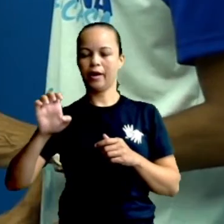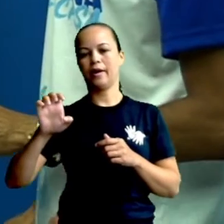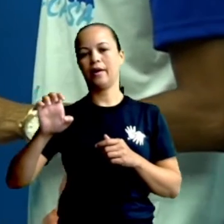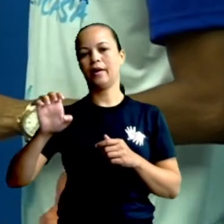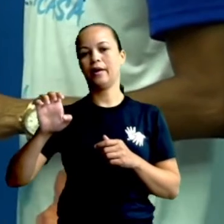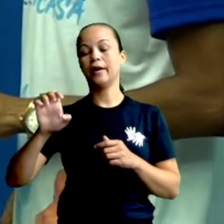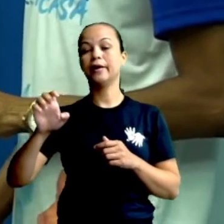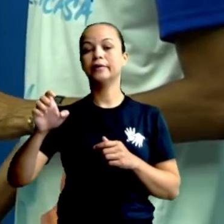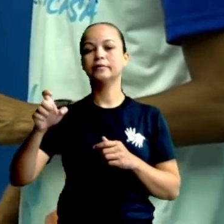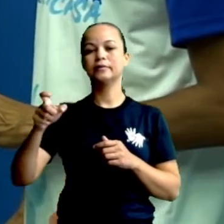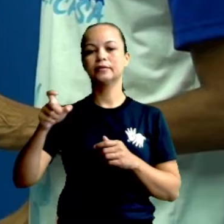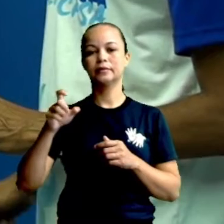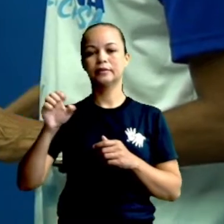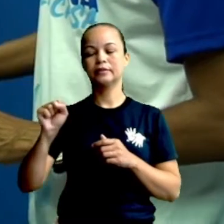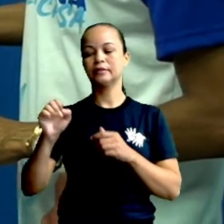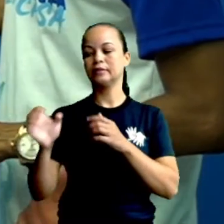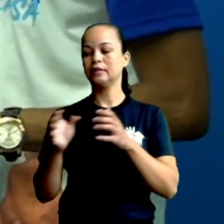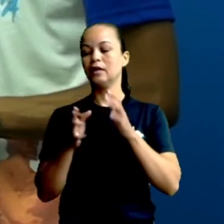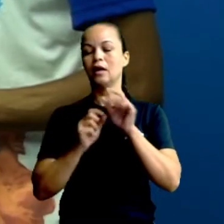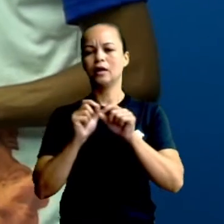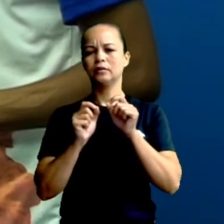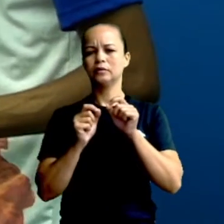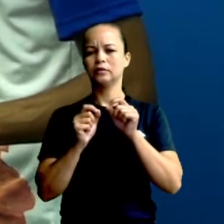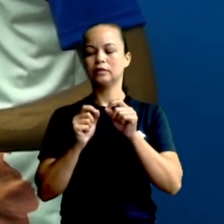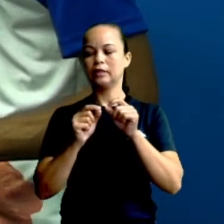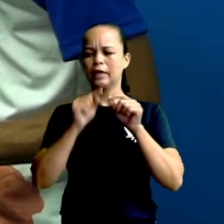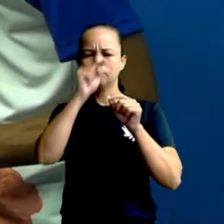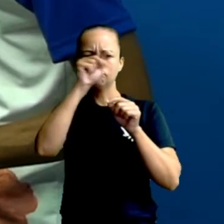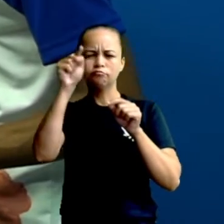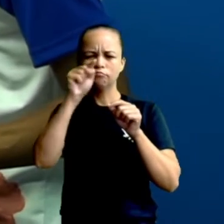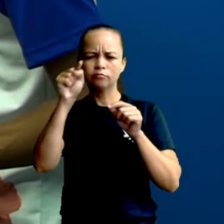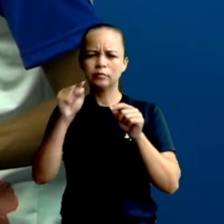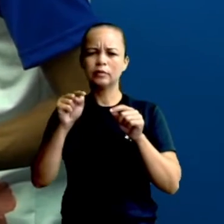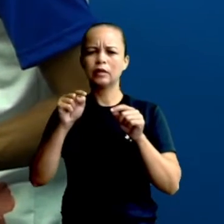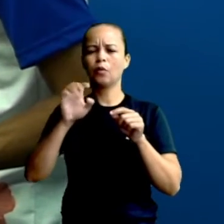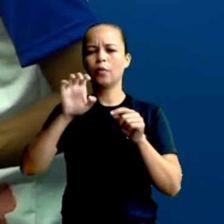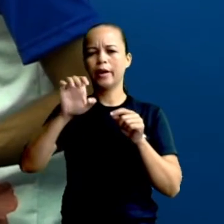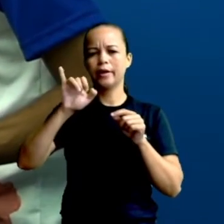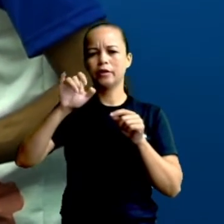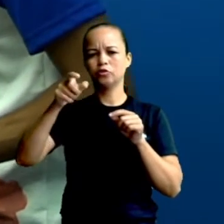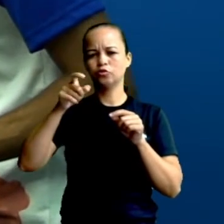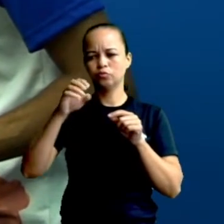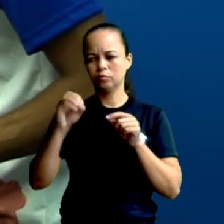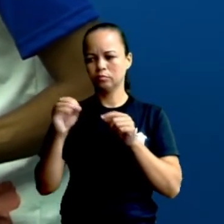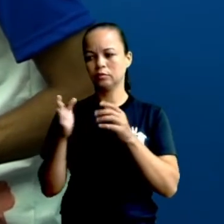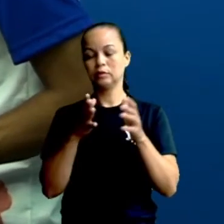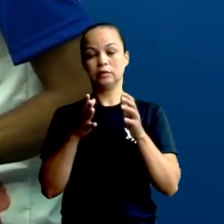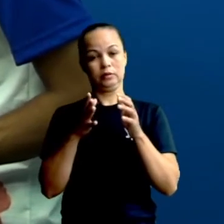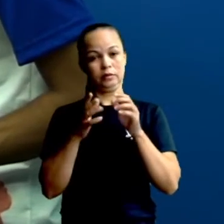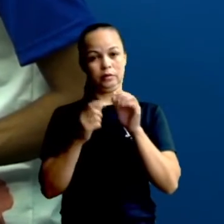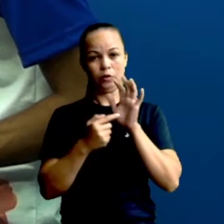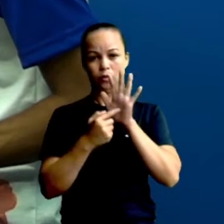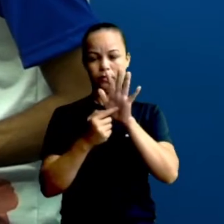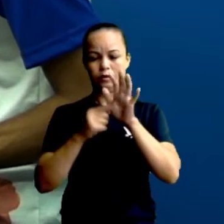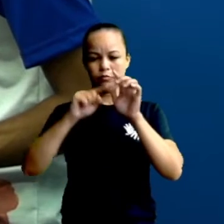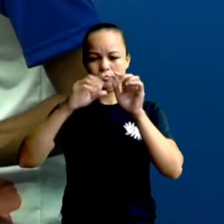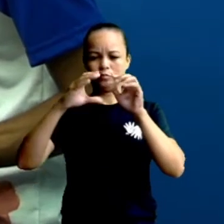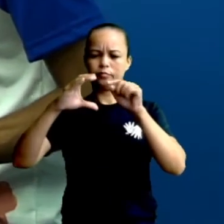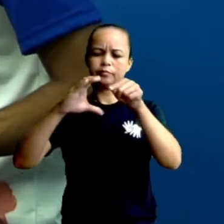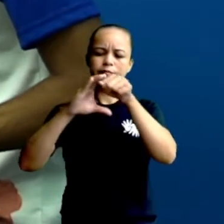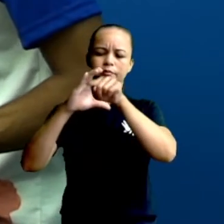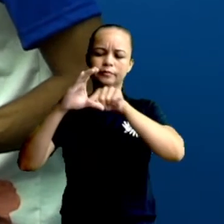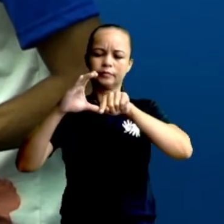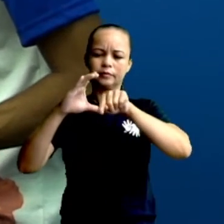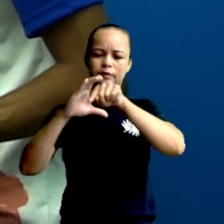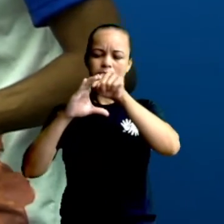chama de eixo. Observa aqui, ó, que a parte de dentro aqui, ela é espelhada. Essa parte que tem esse